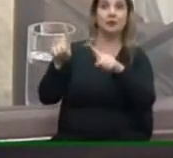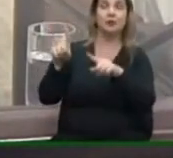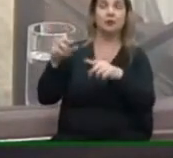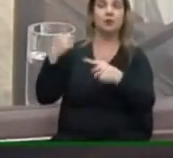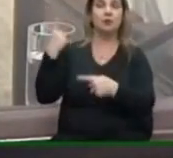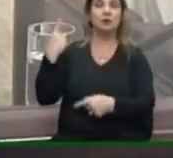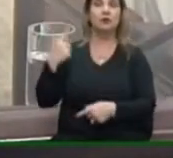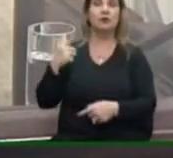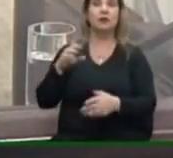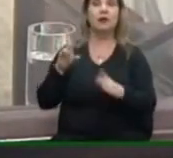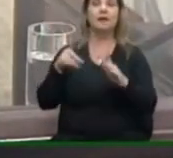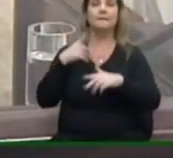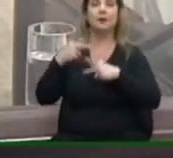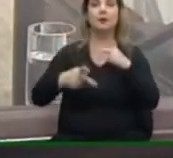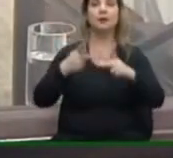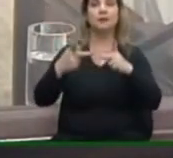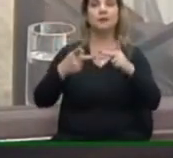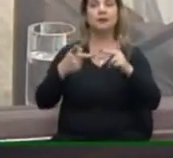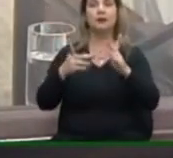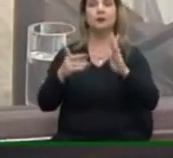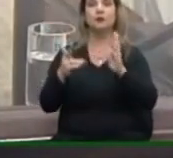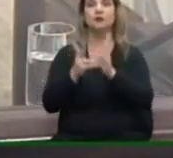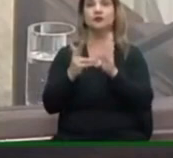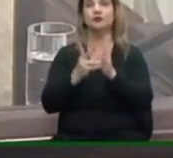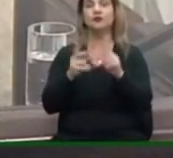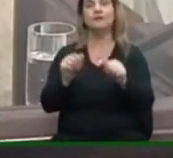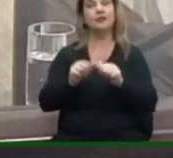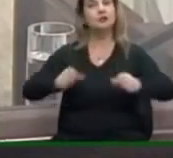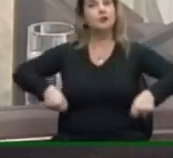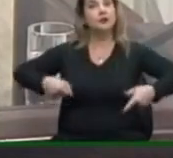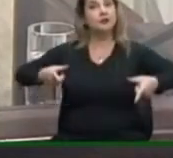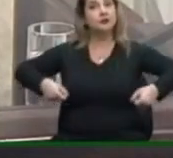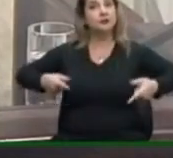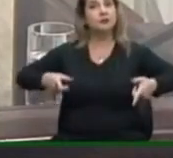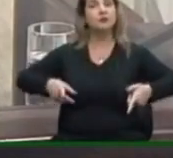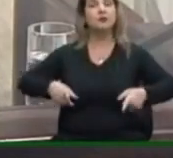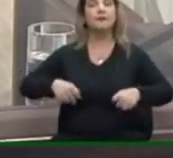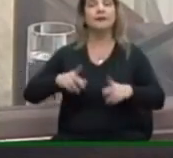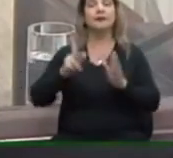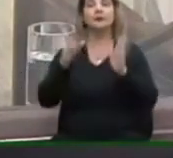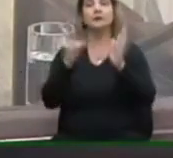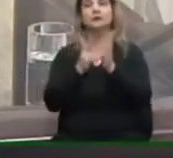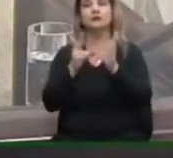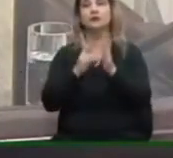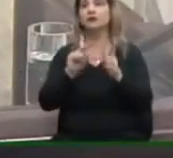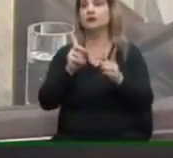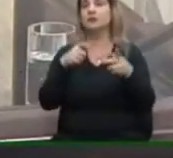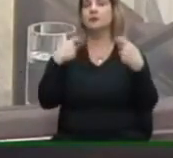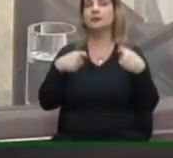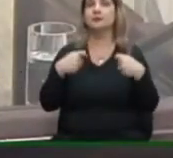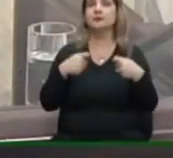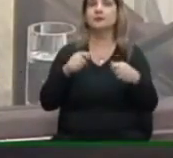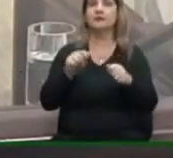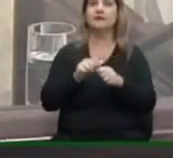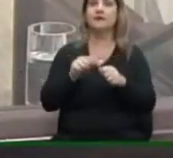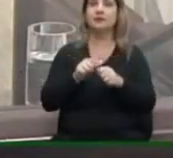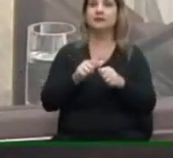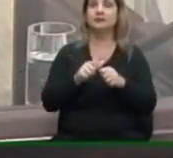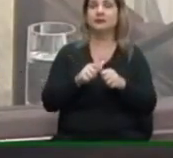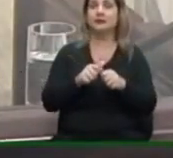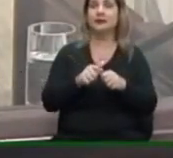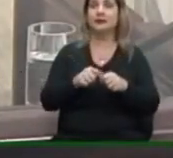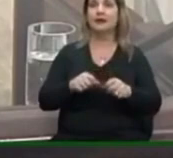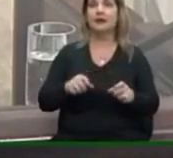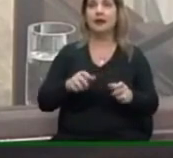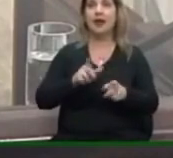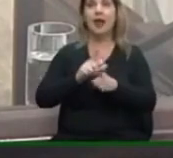indígenas façam investimentos para que os indígenas não precisem fazer arrendamento da